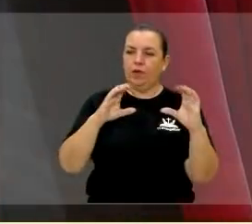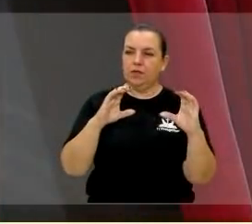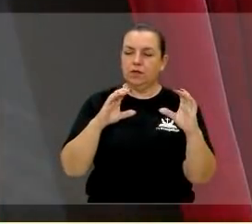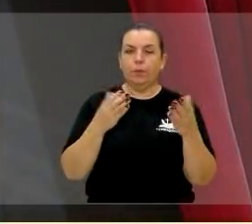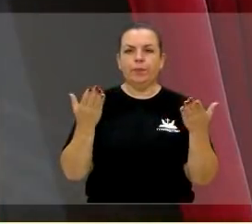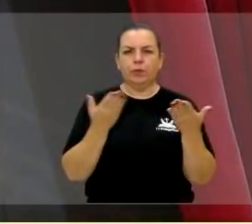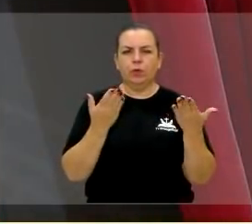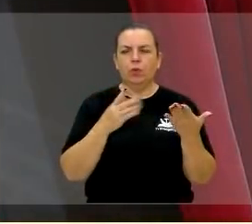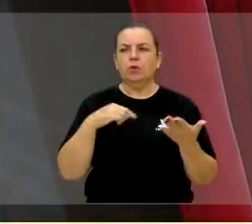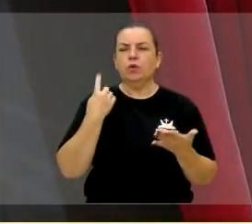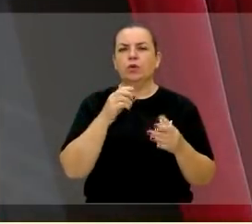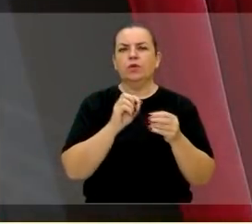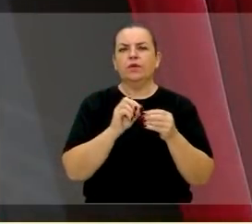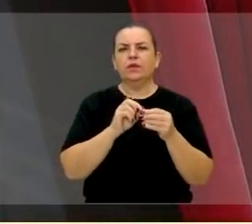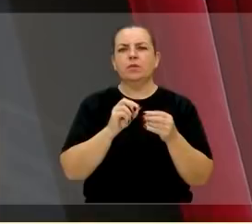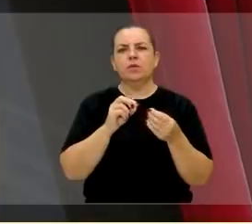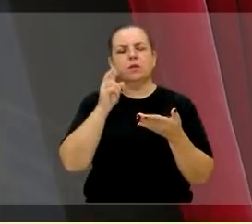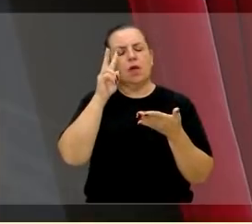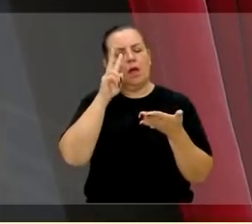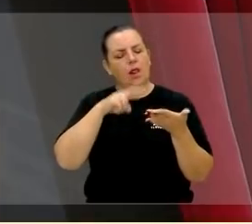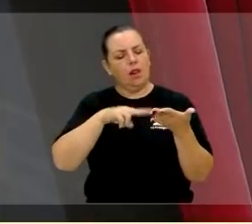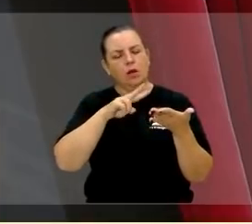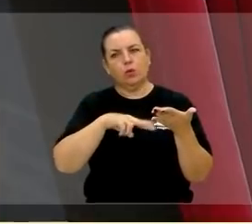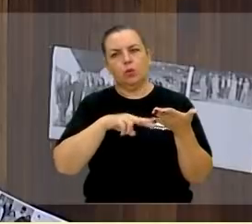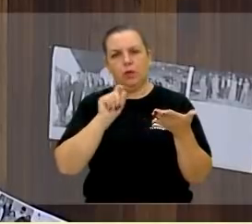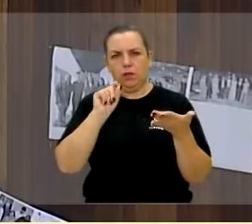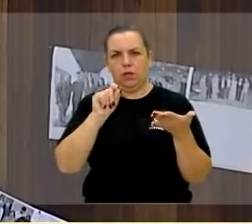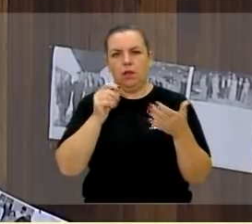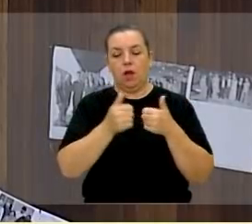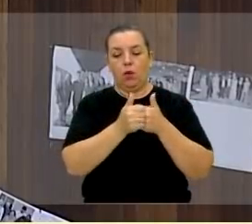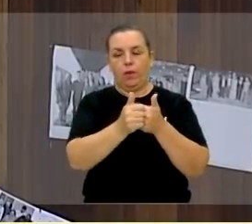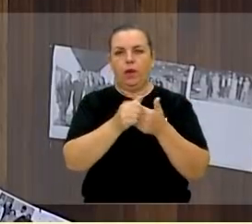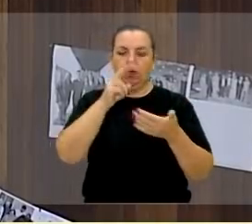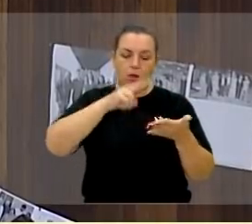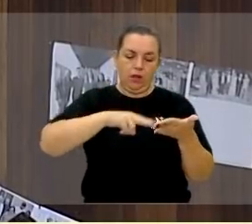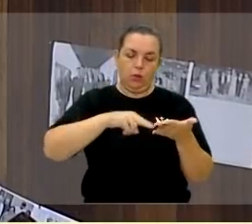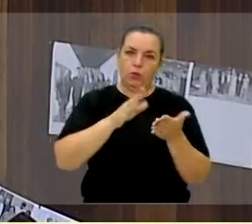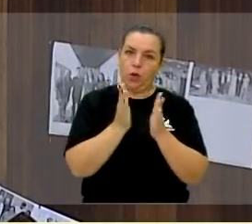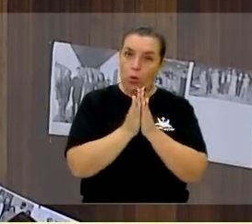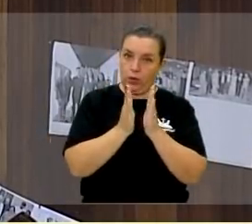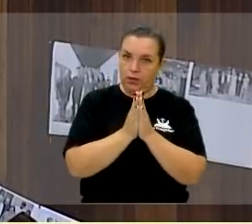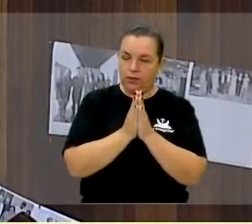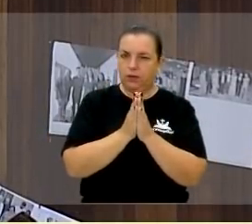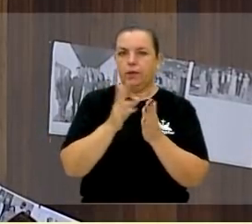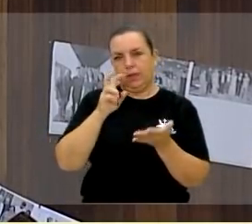hoje nós fazíamos a leitura, quem está acompanhando a leitura orante,